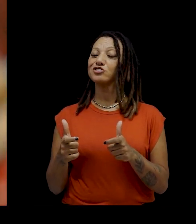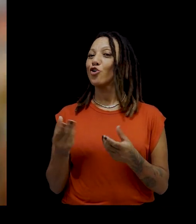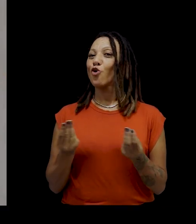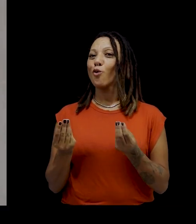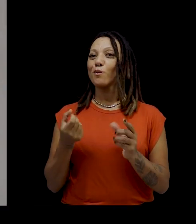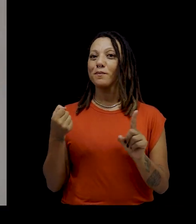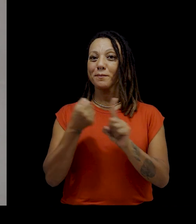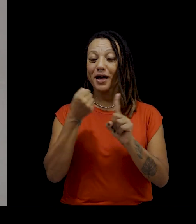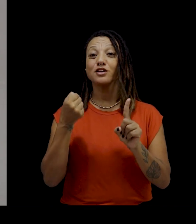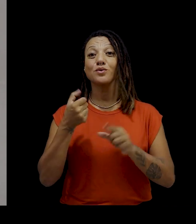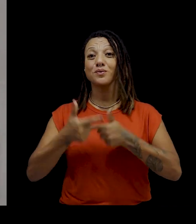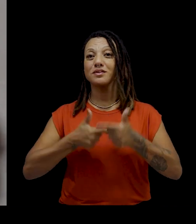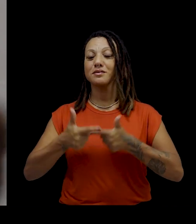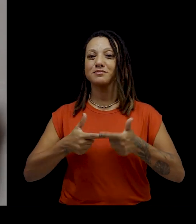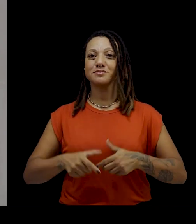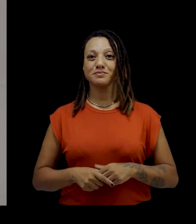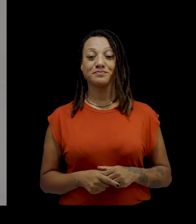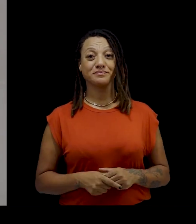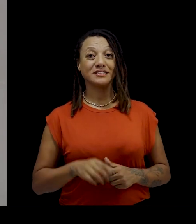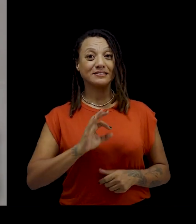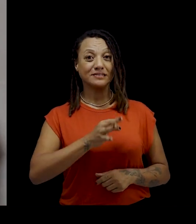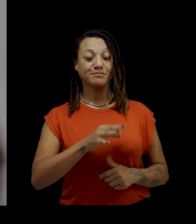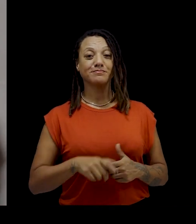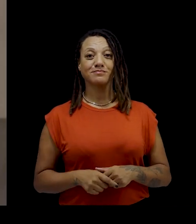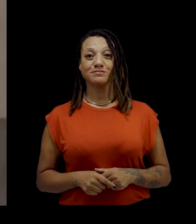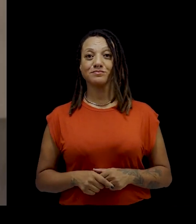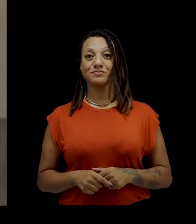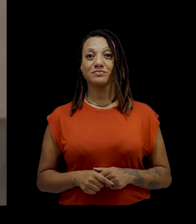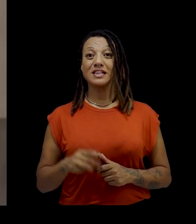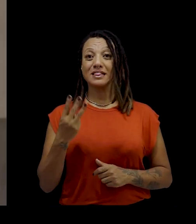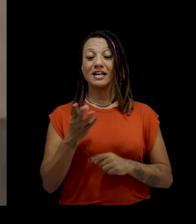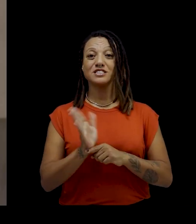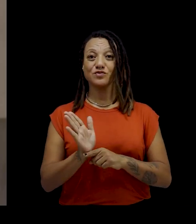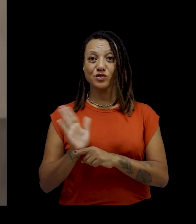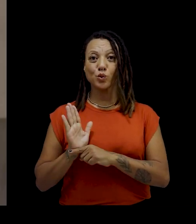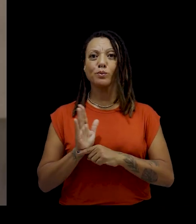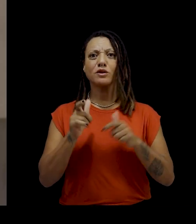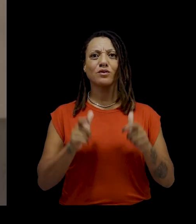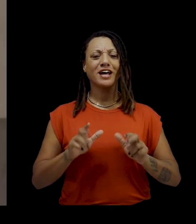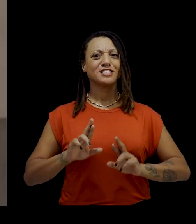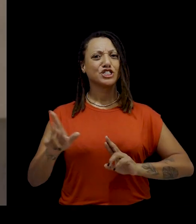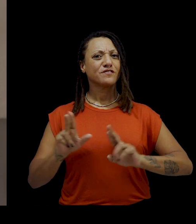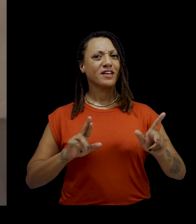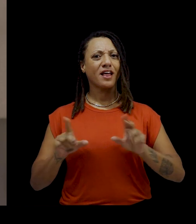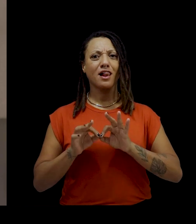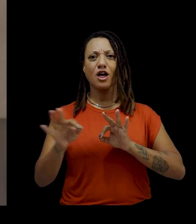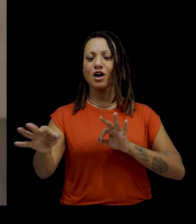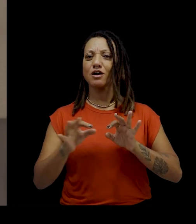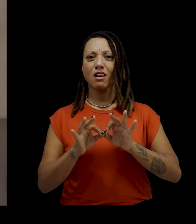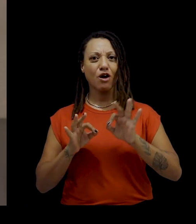e, enfim, como isso impactou os trabalhos, assim. Sim. Os 3 filmes são filmados em lugares muito